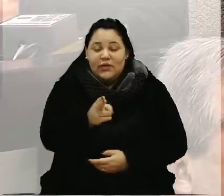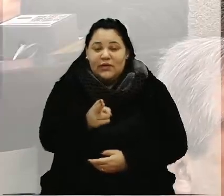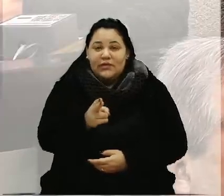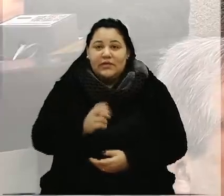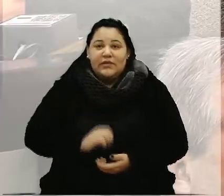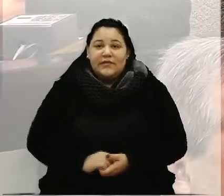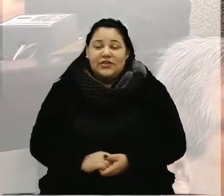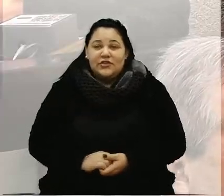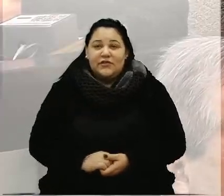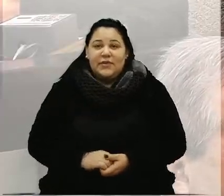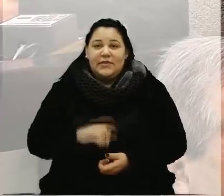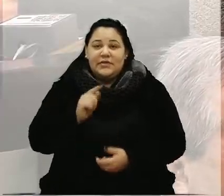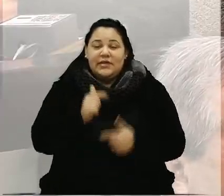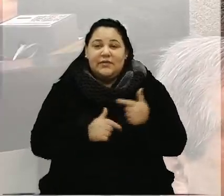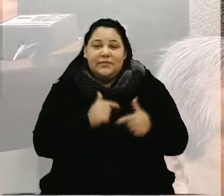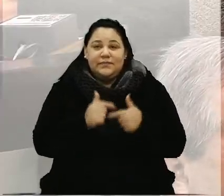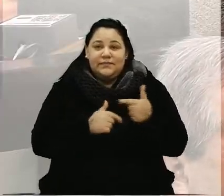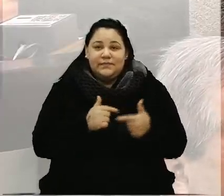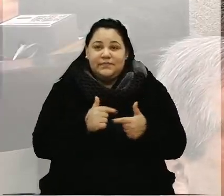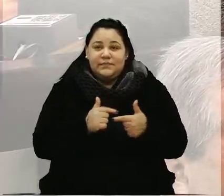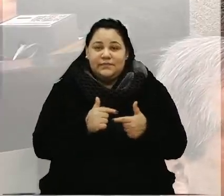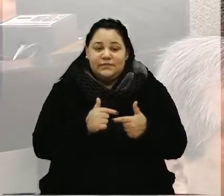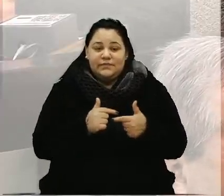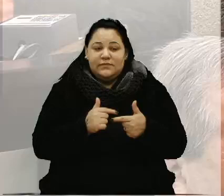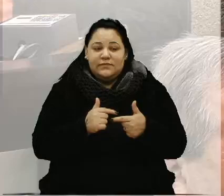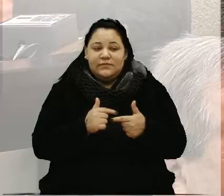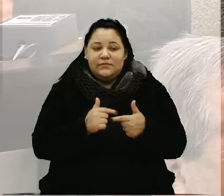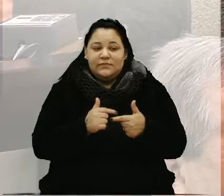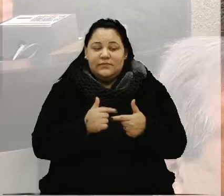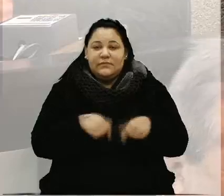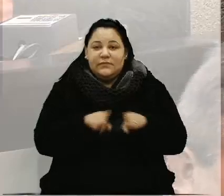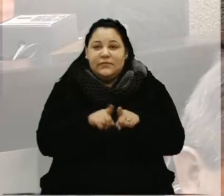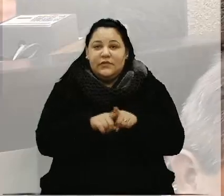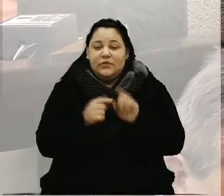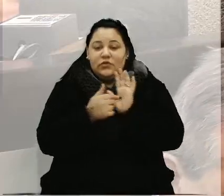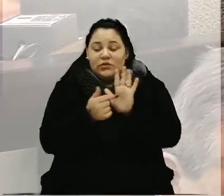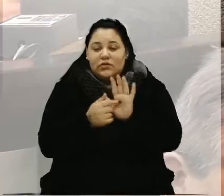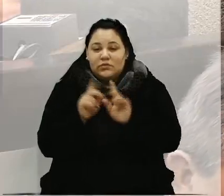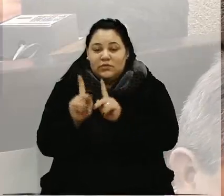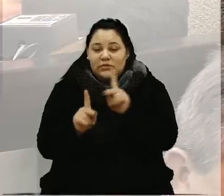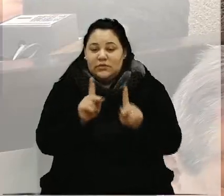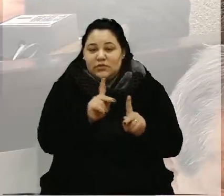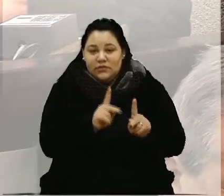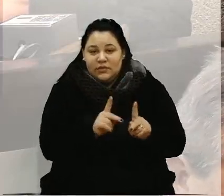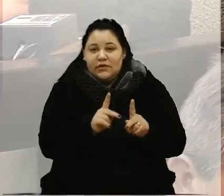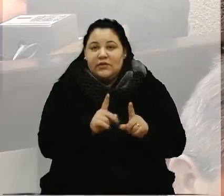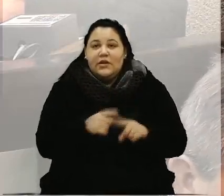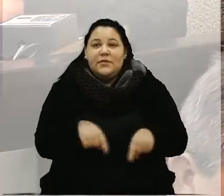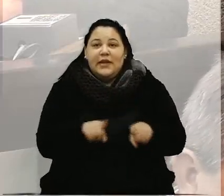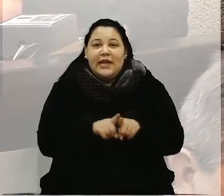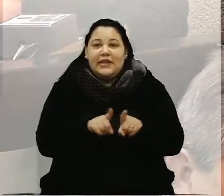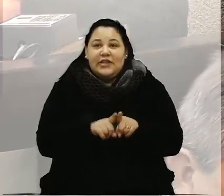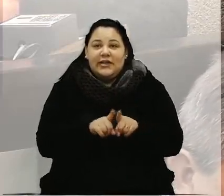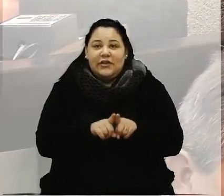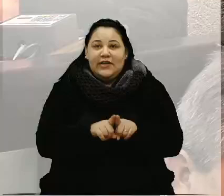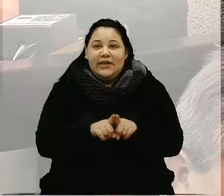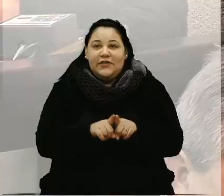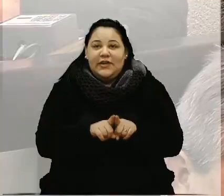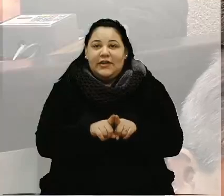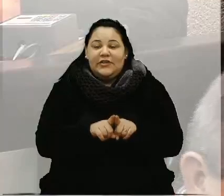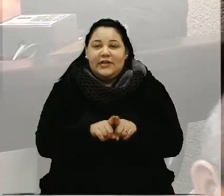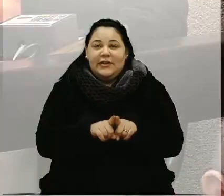esse trabalho, mas multiplicando e mostrando para as pessoas, ensinando para as pessoas que cada um tem a sua responsabilidade e o